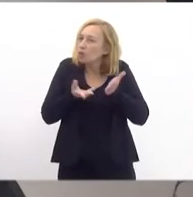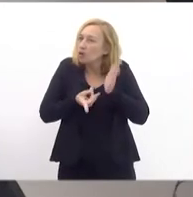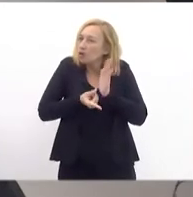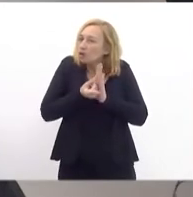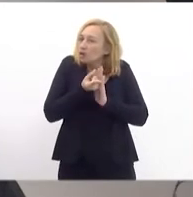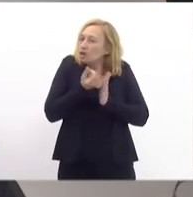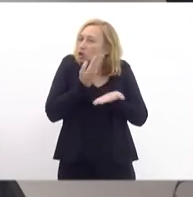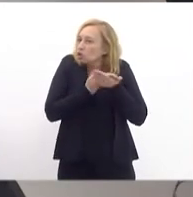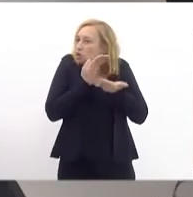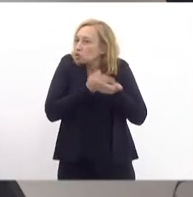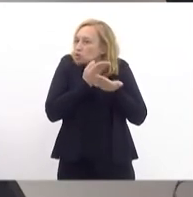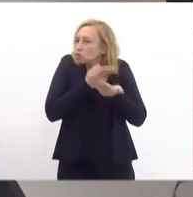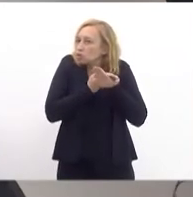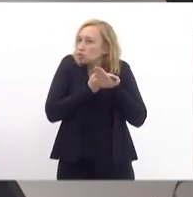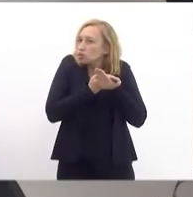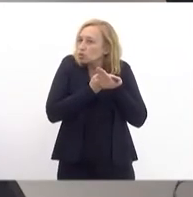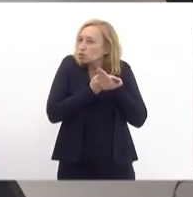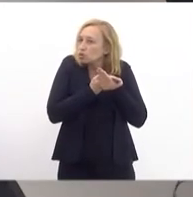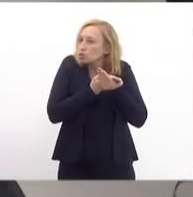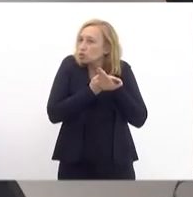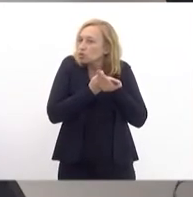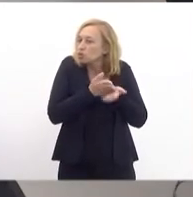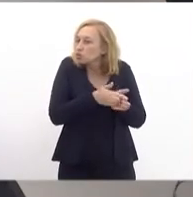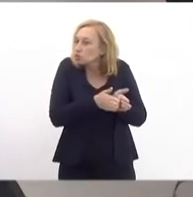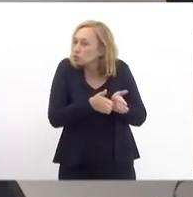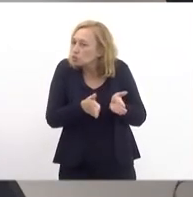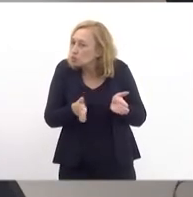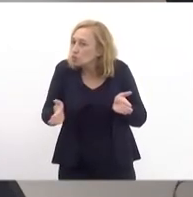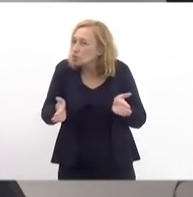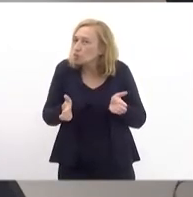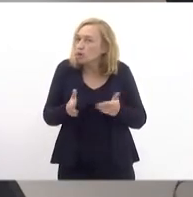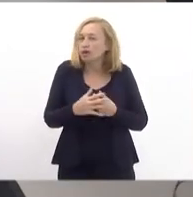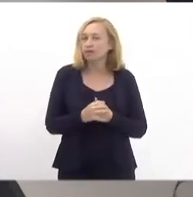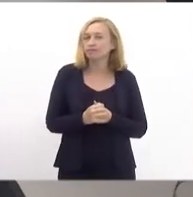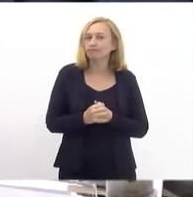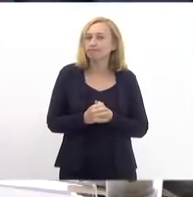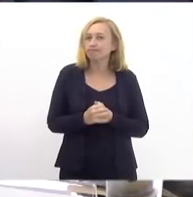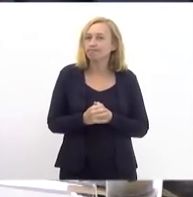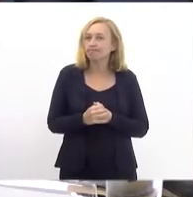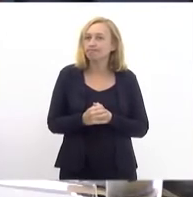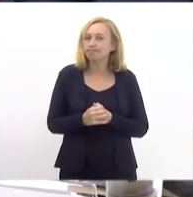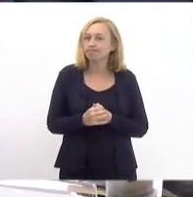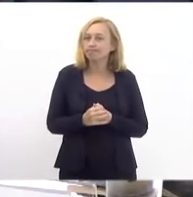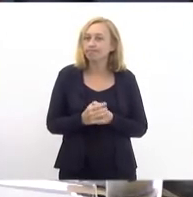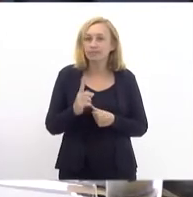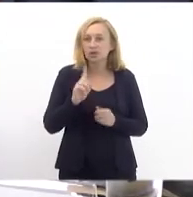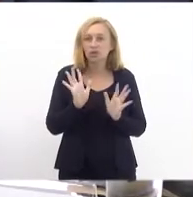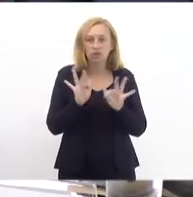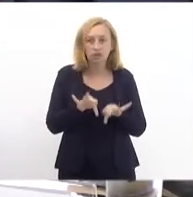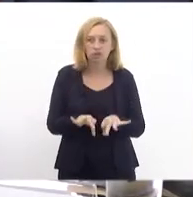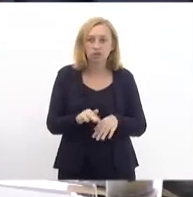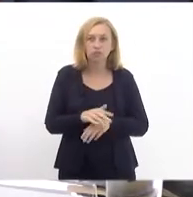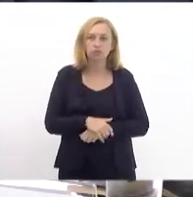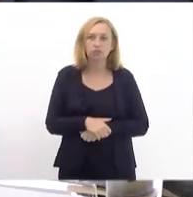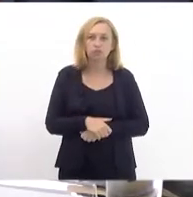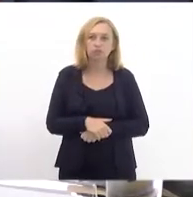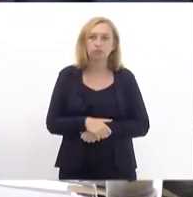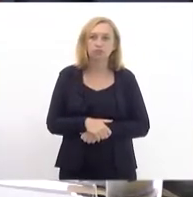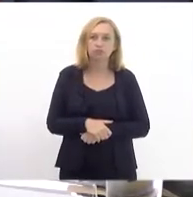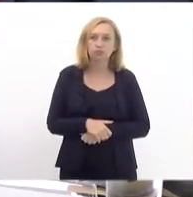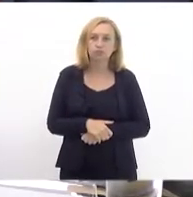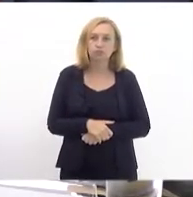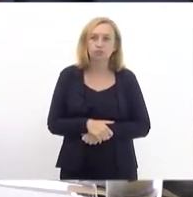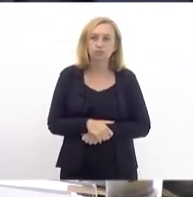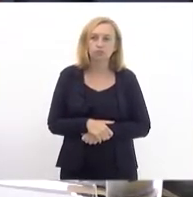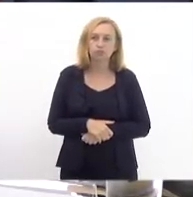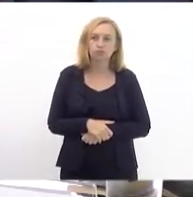estudo em andamento que não se concluiu. Perfeito?